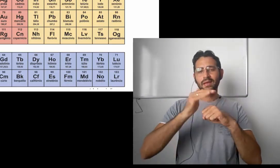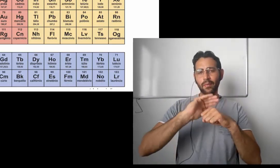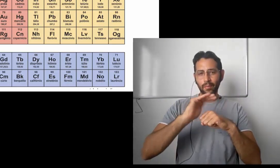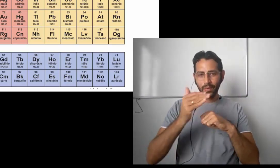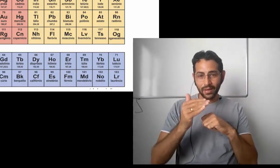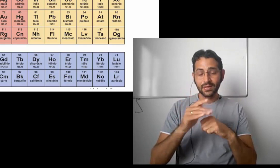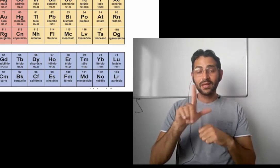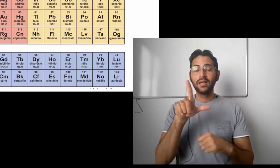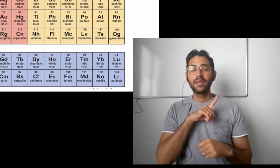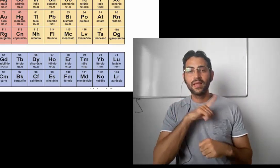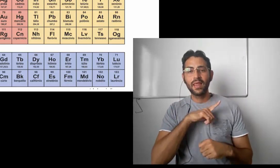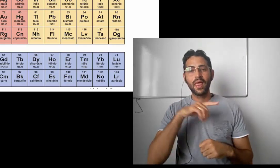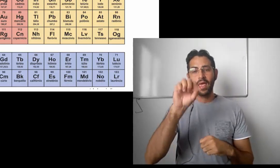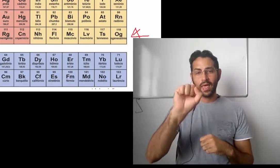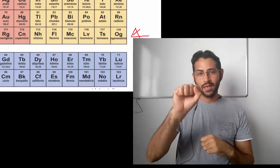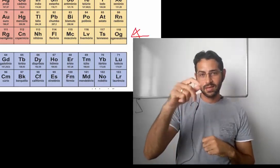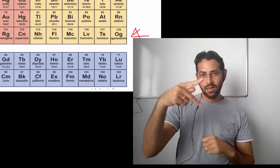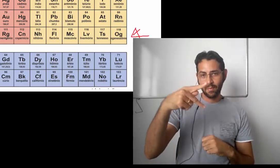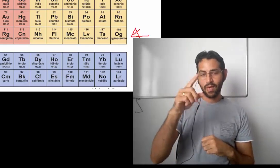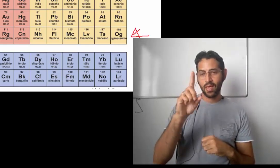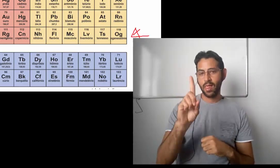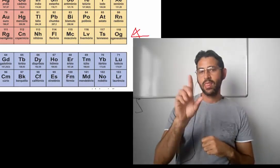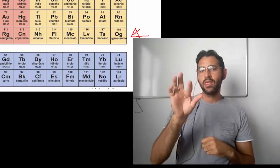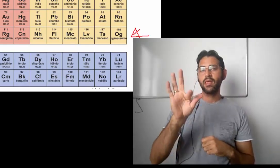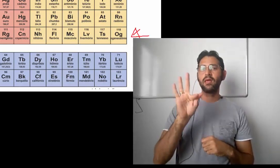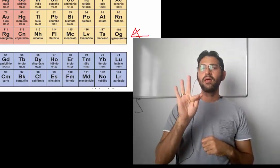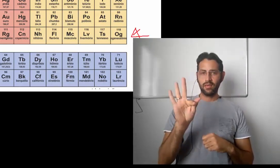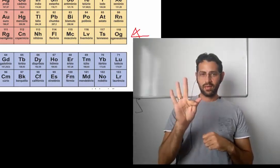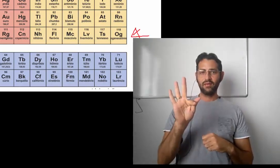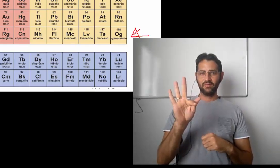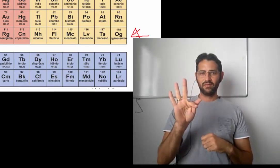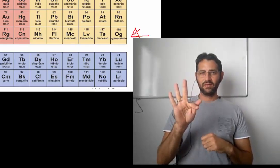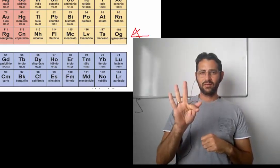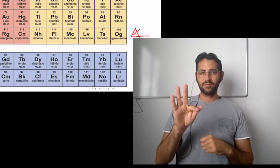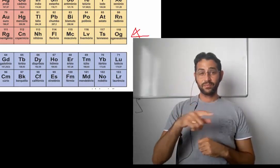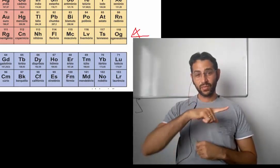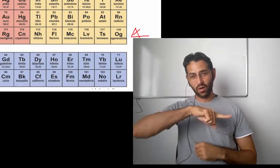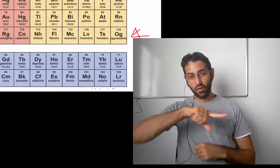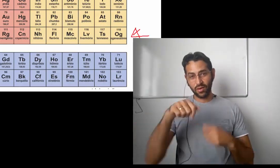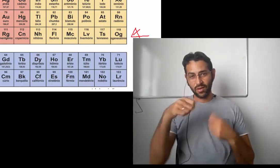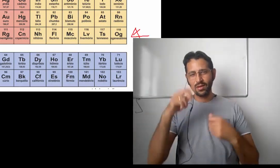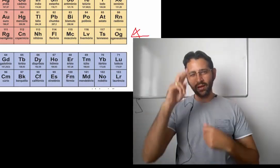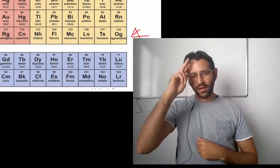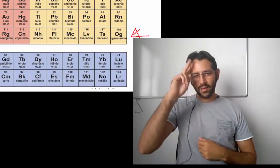distribuição eletrônica que vocês aprenderam voltando. Então, assim, 7 períodos,